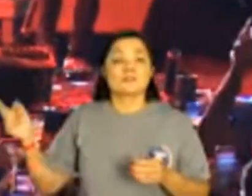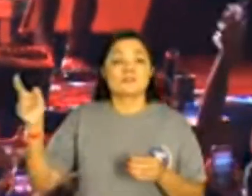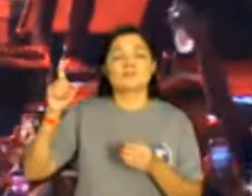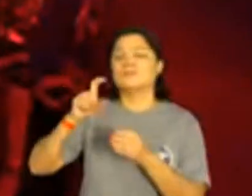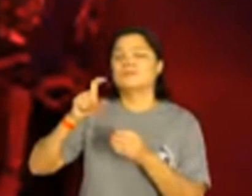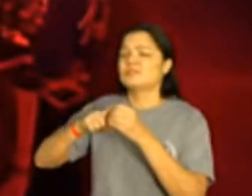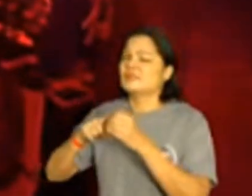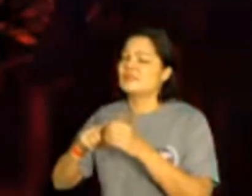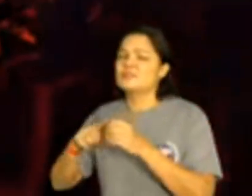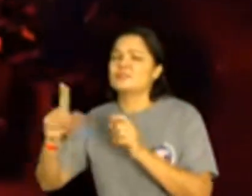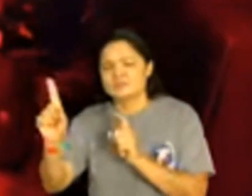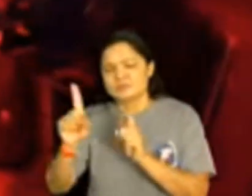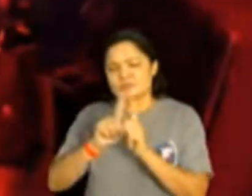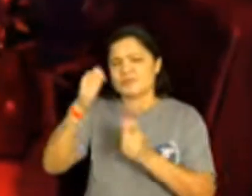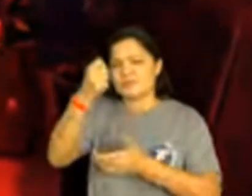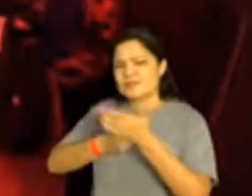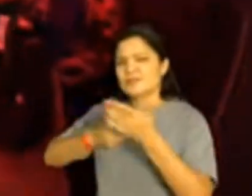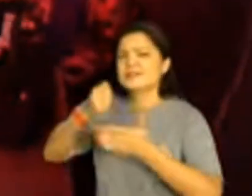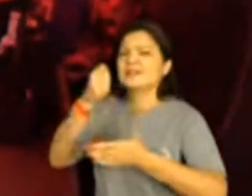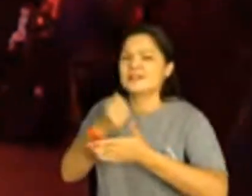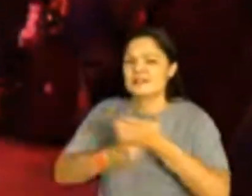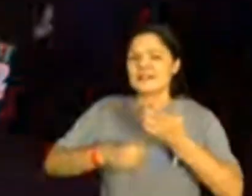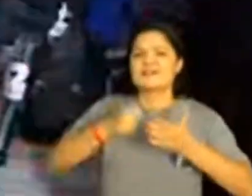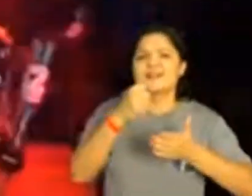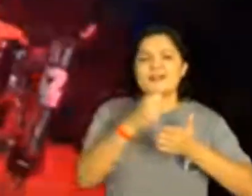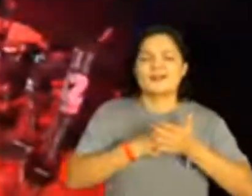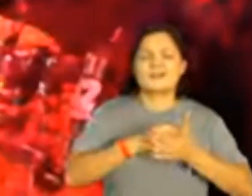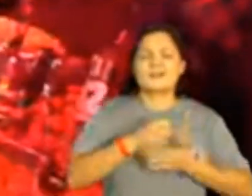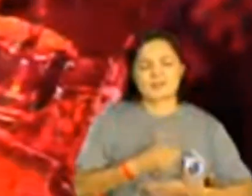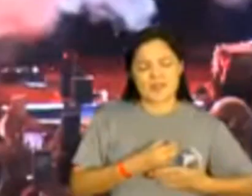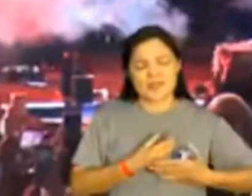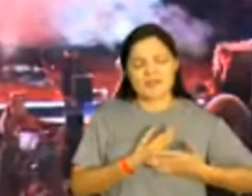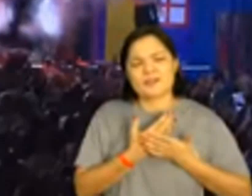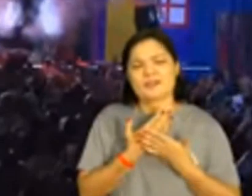você comigo e eu vou te dar.